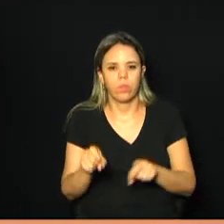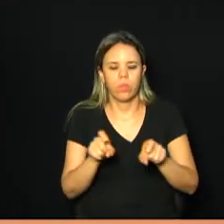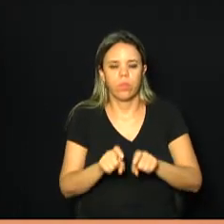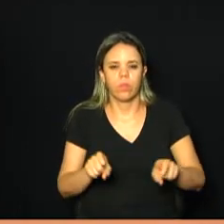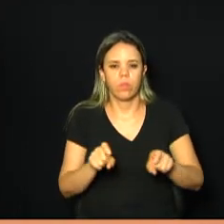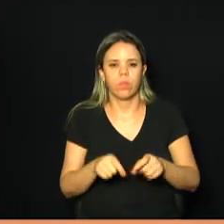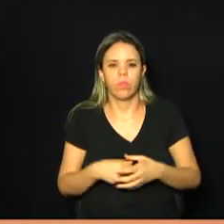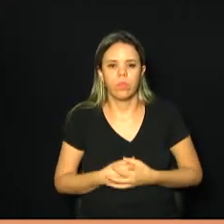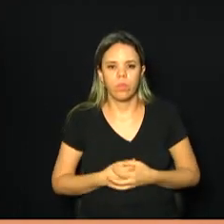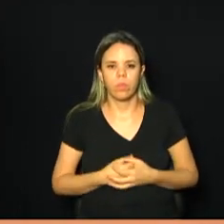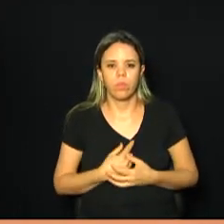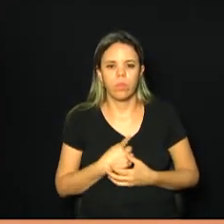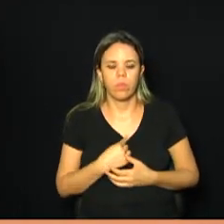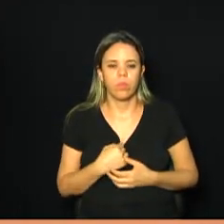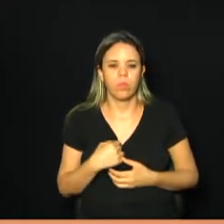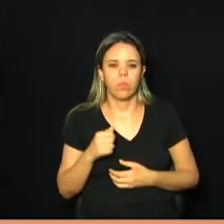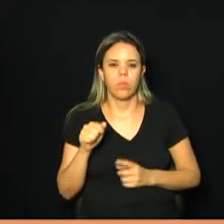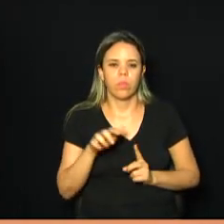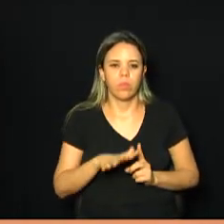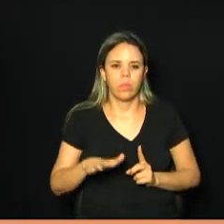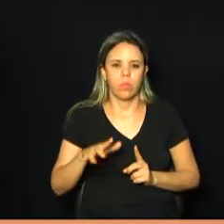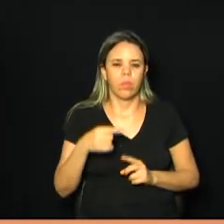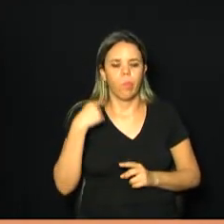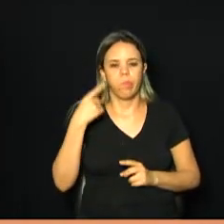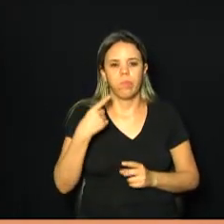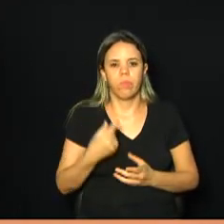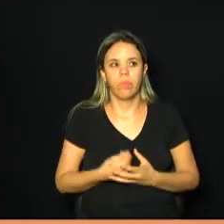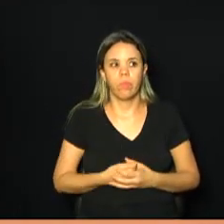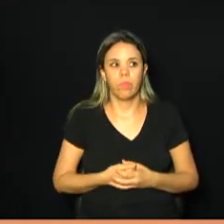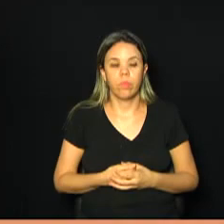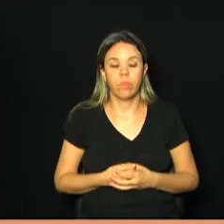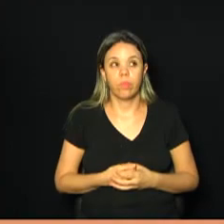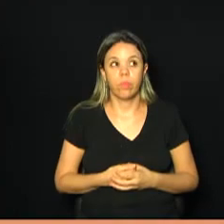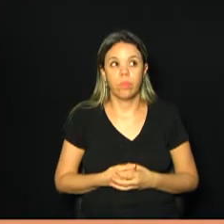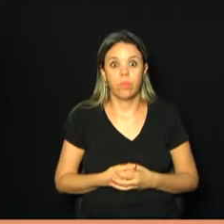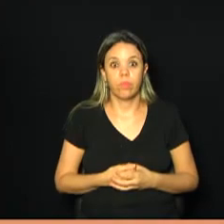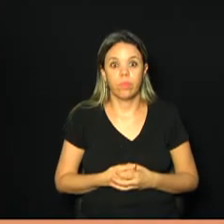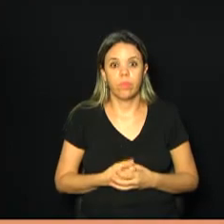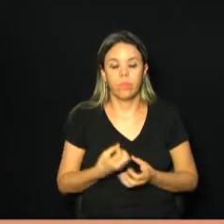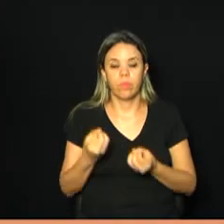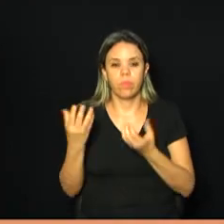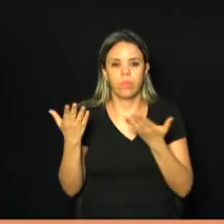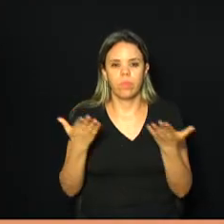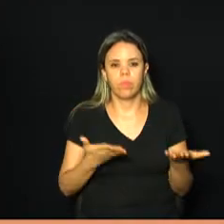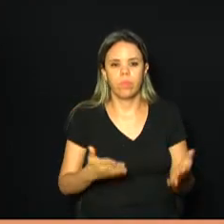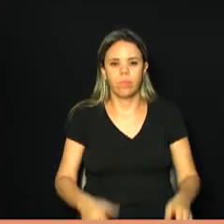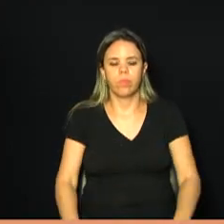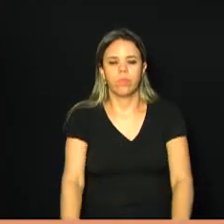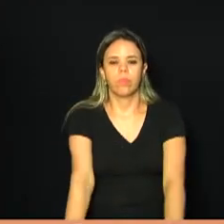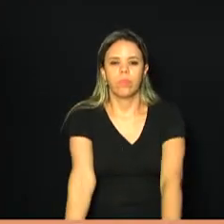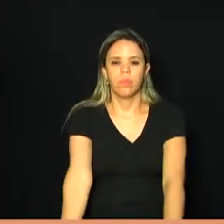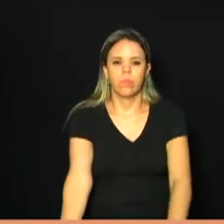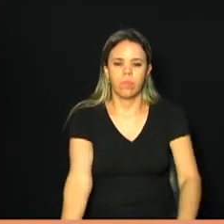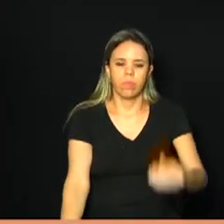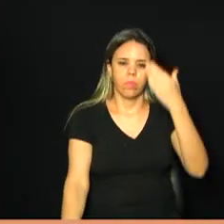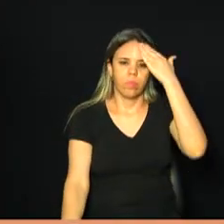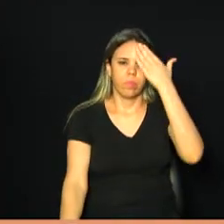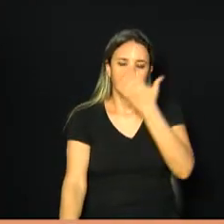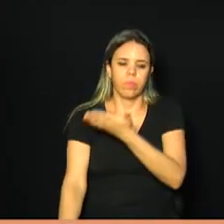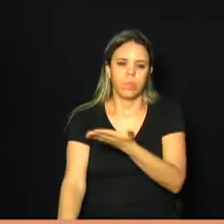informática, também da Sociedade de Advogados, Chaves e Santana. Sejam bem-vindos, obrigado a todos